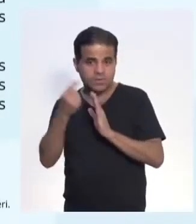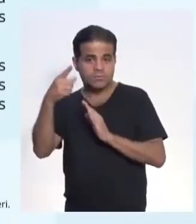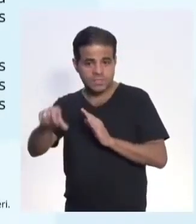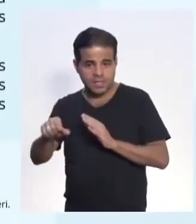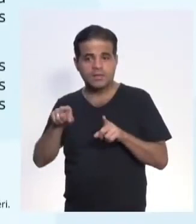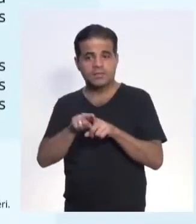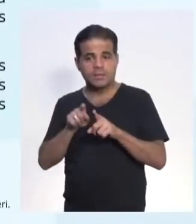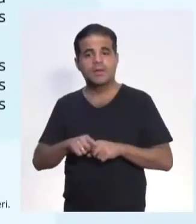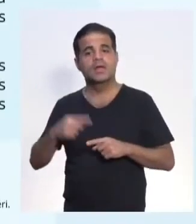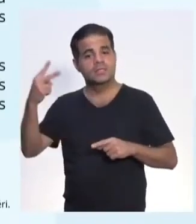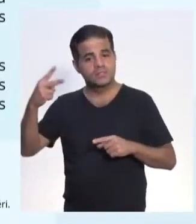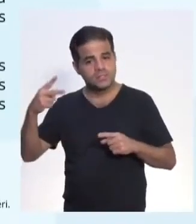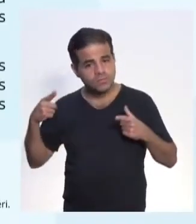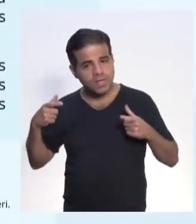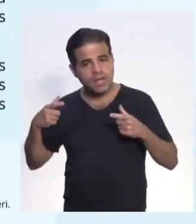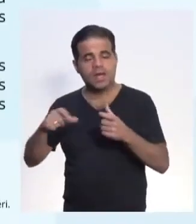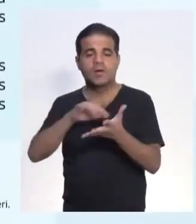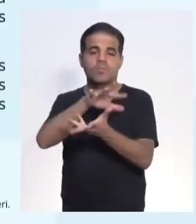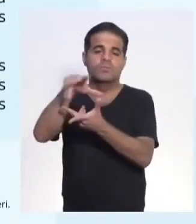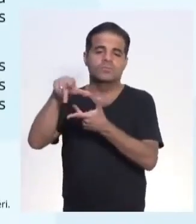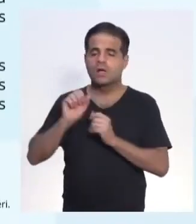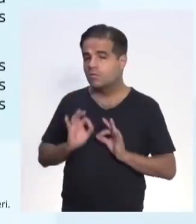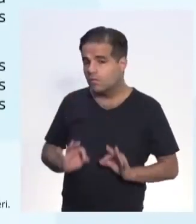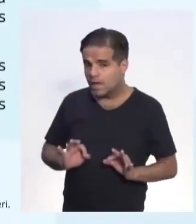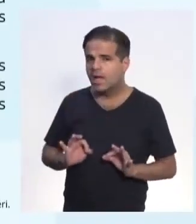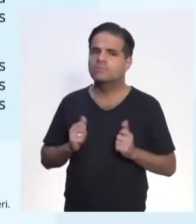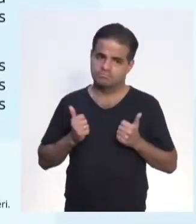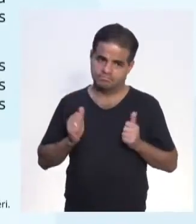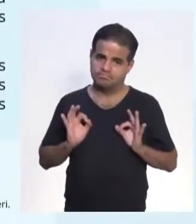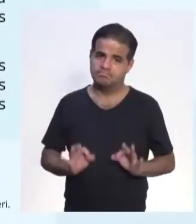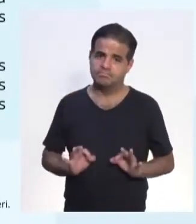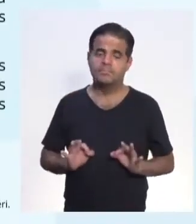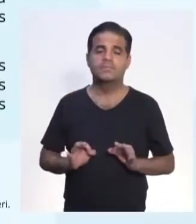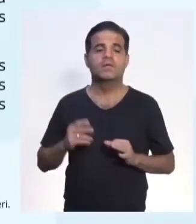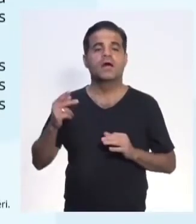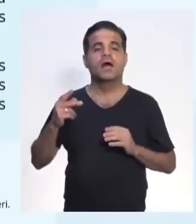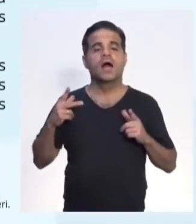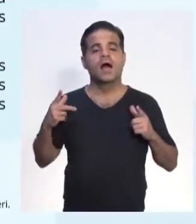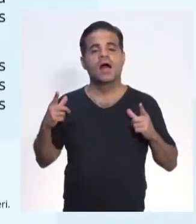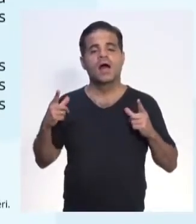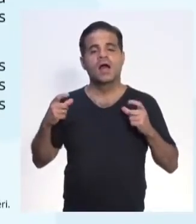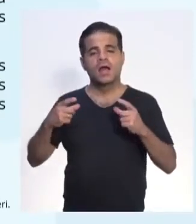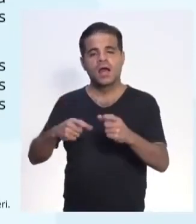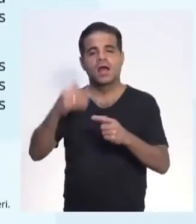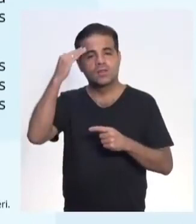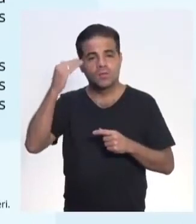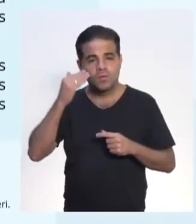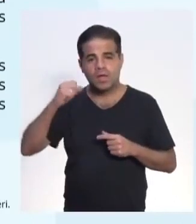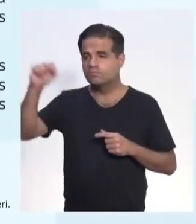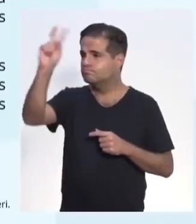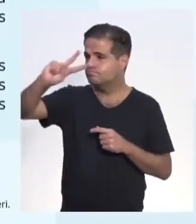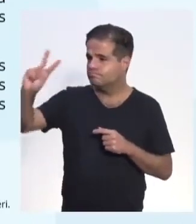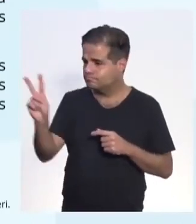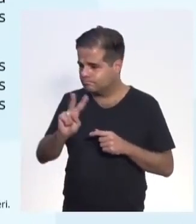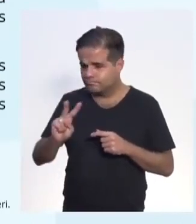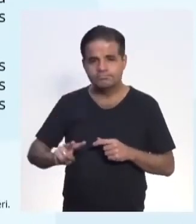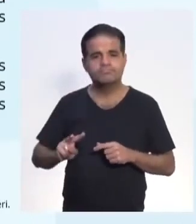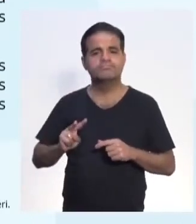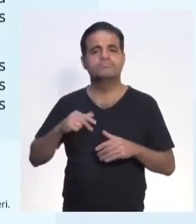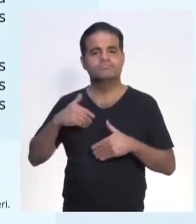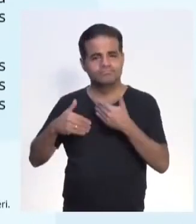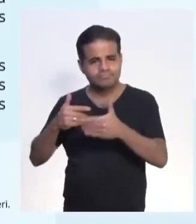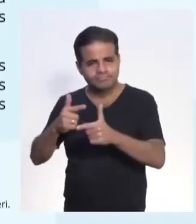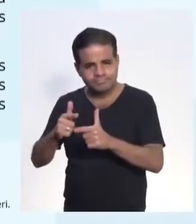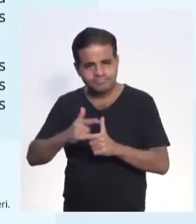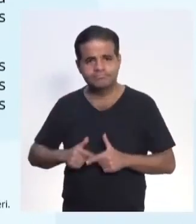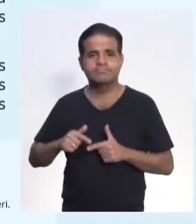da Segunda Guerra Mundial. Correto? Está correto. A Guerra da Coreia e a Guerra do Vietnã foram consequências indiretas das